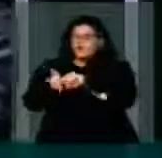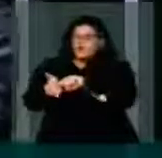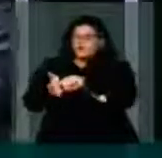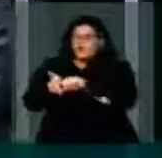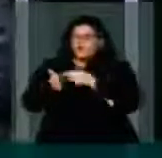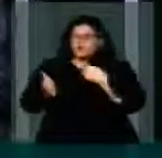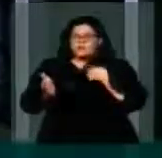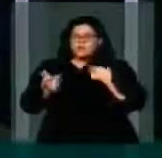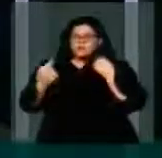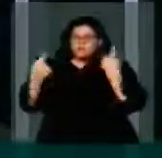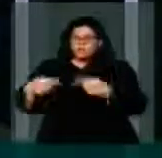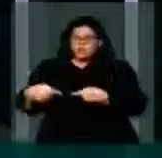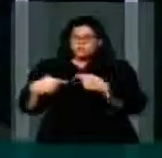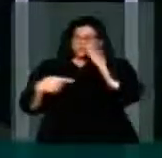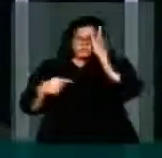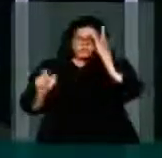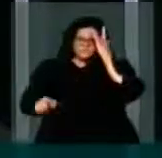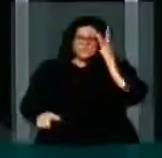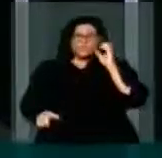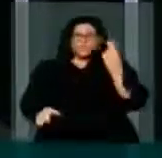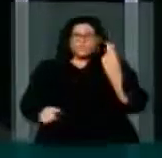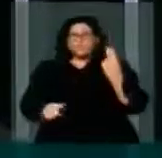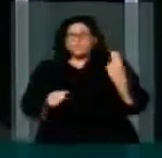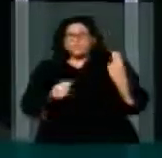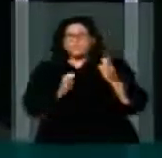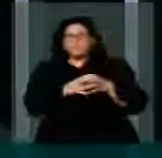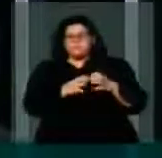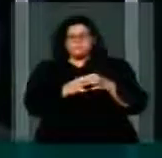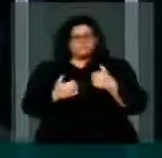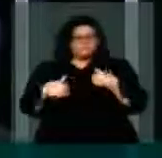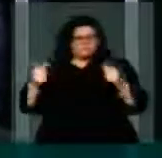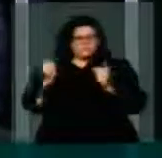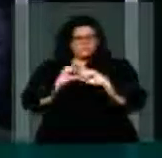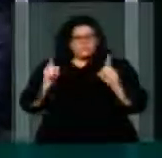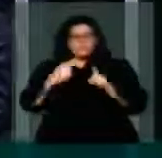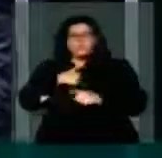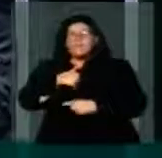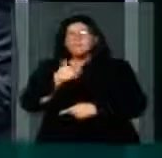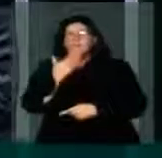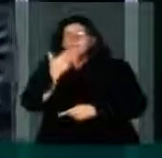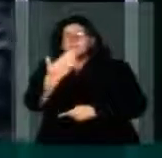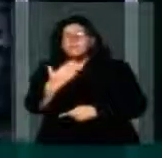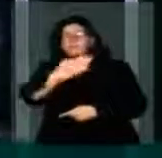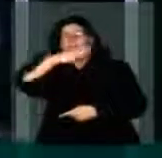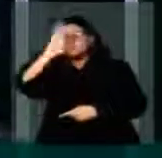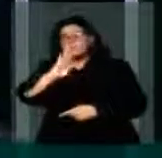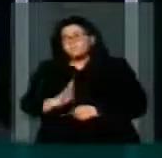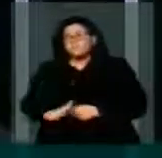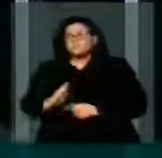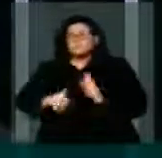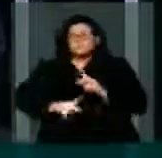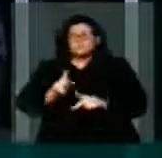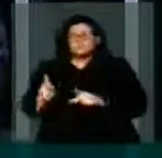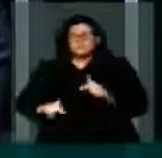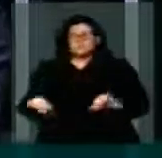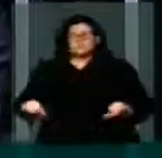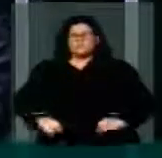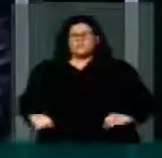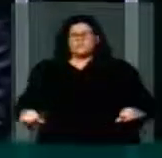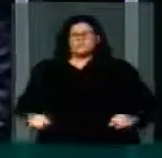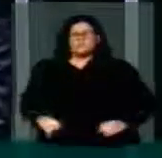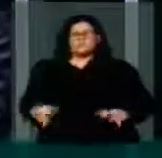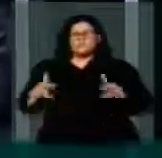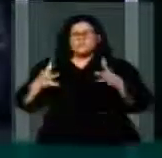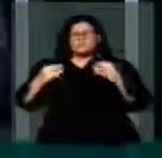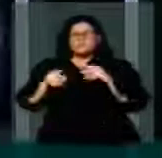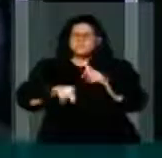uma pessoa ou contra um grupo, eu sou a favor do Brasil. Eu sou a favor desse povo que sofre, como eu já dizia. Eu sou a favor desse povo que